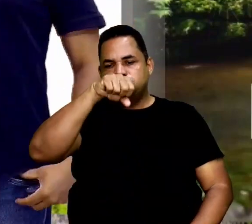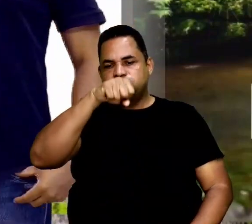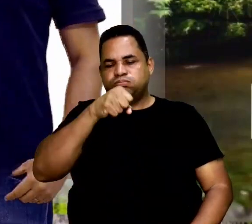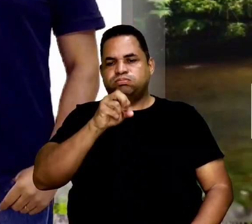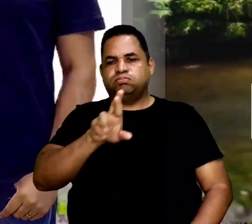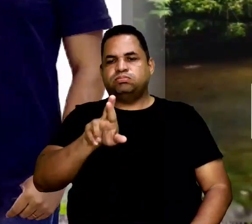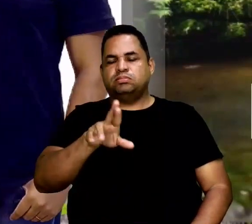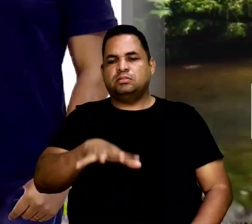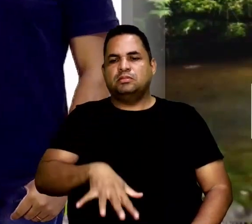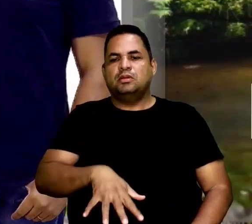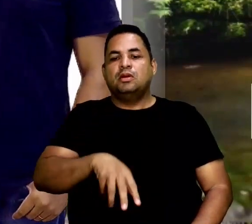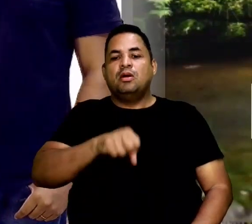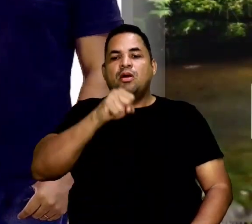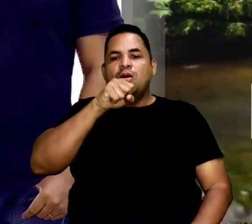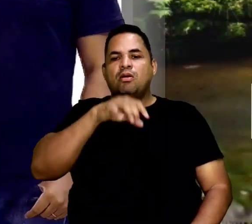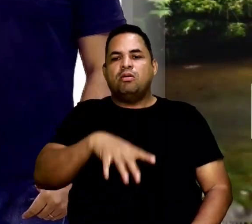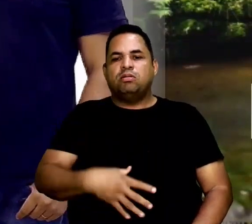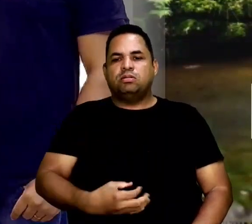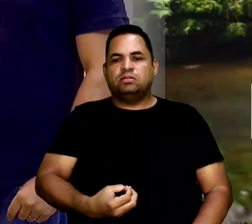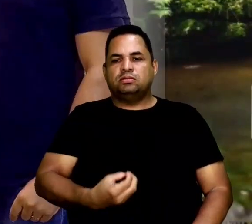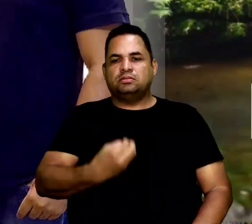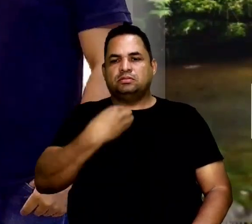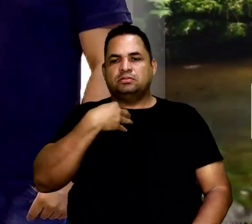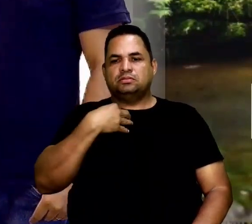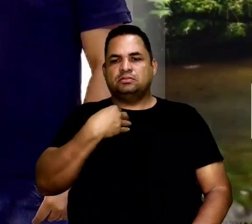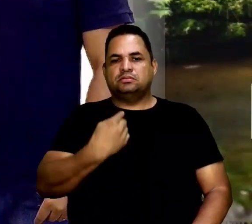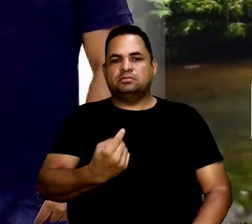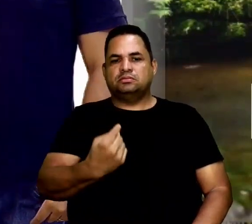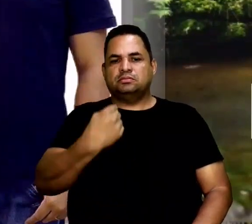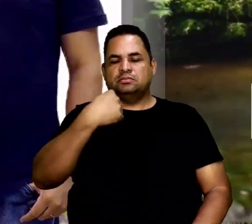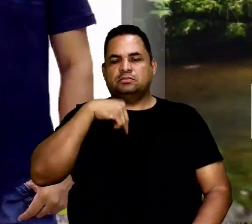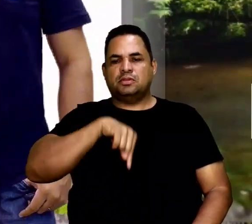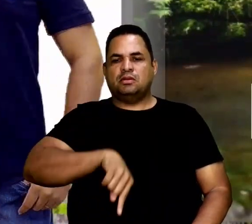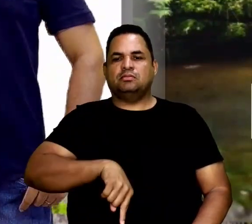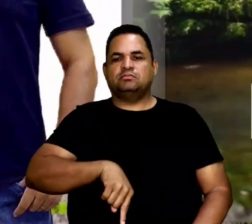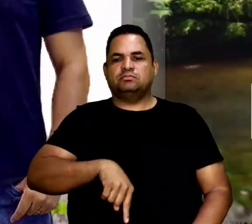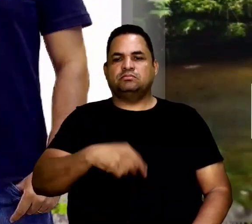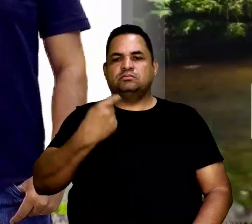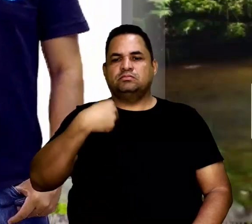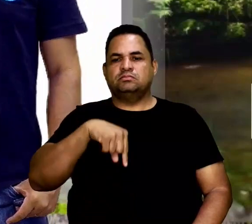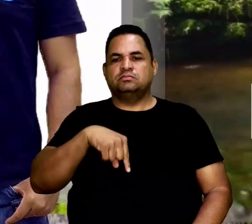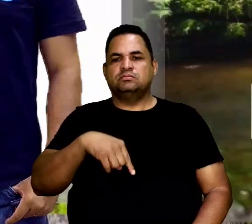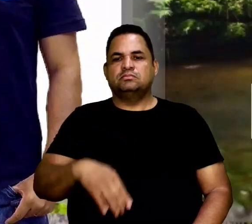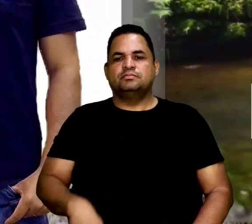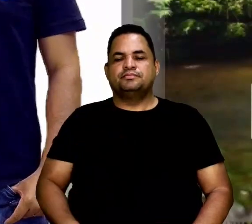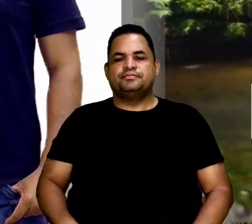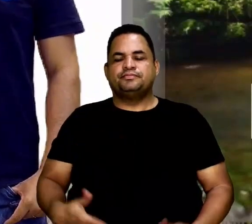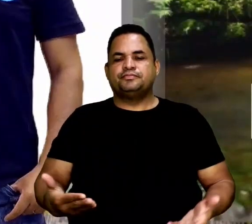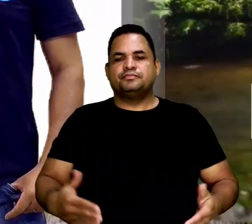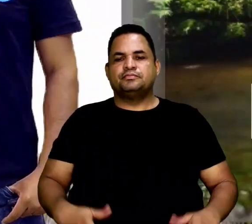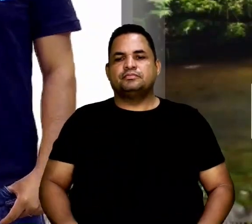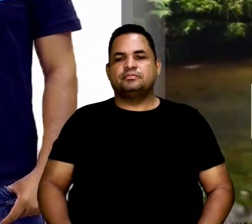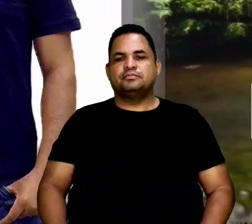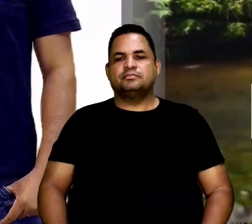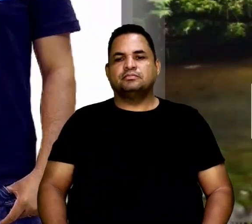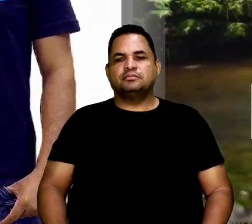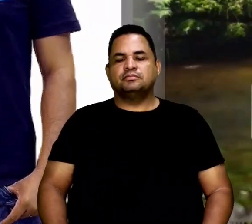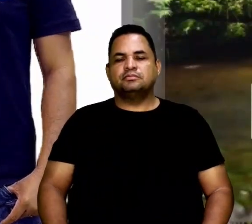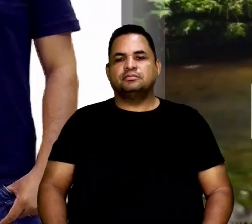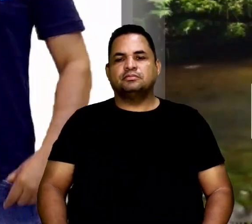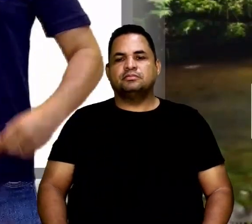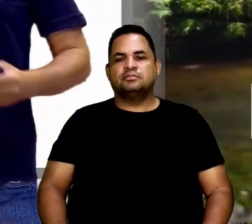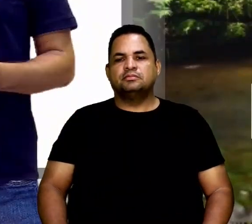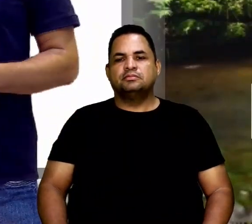quando eu respiro pela boca, é como se eu estivesse jogando direto os agentes infecciosos para dentro de mim,